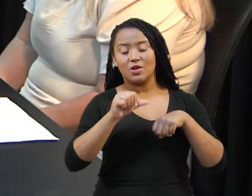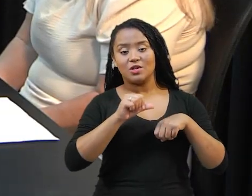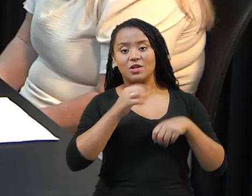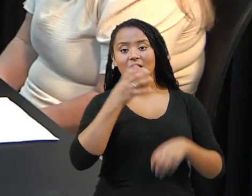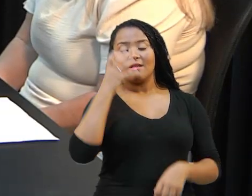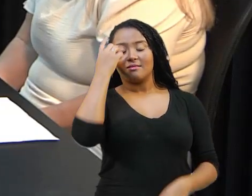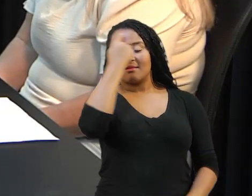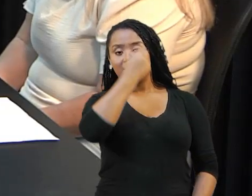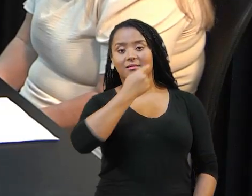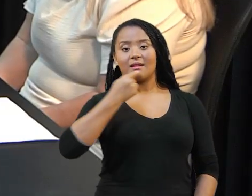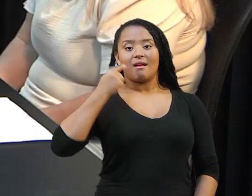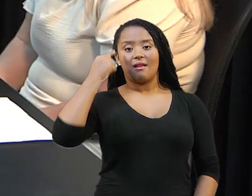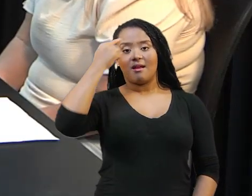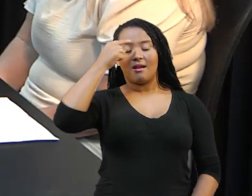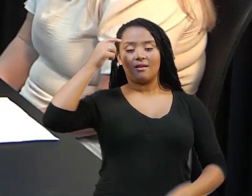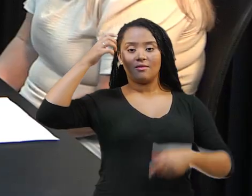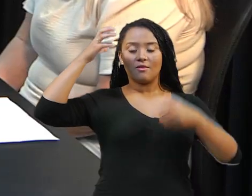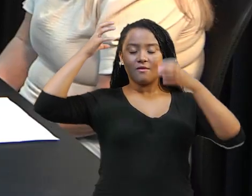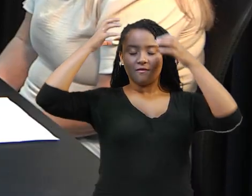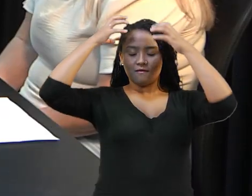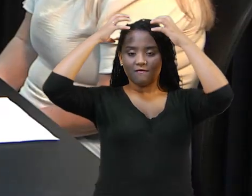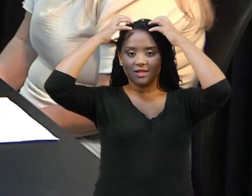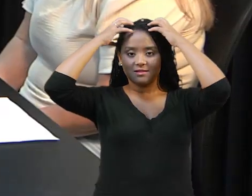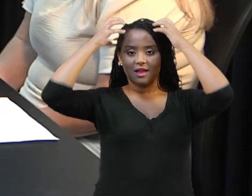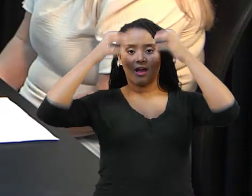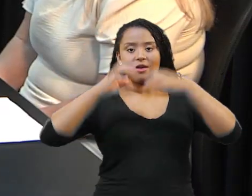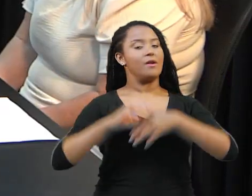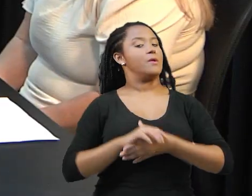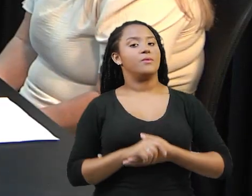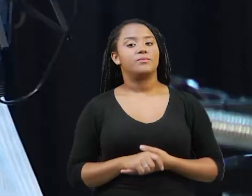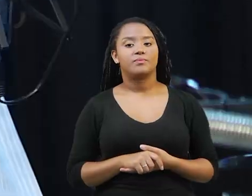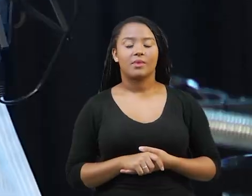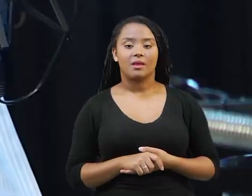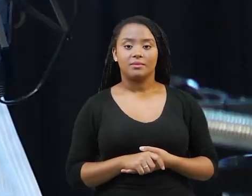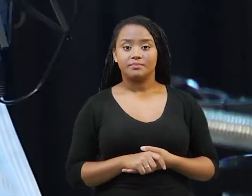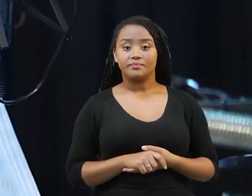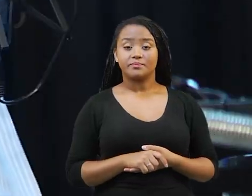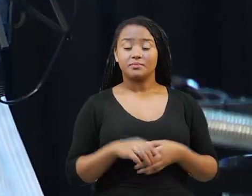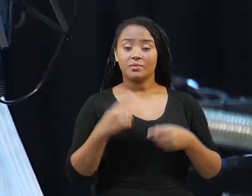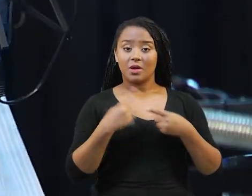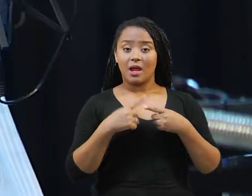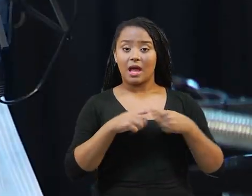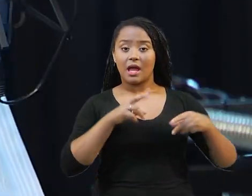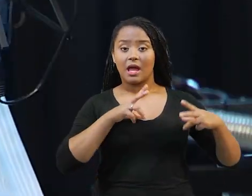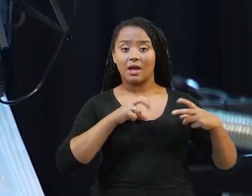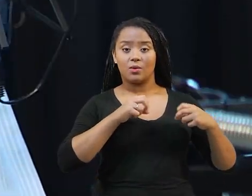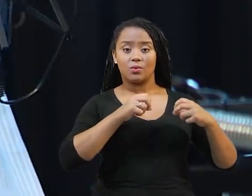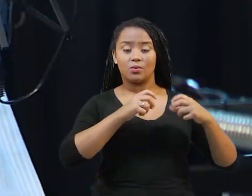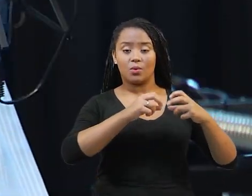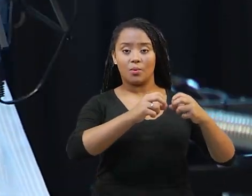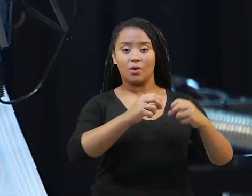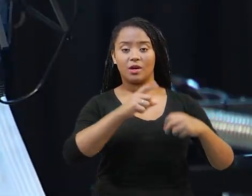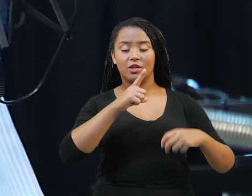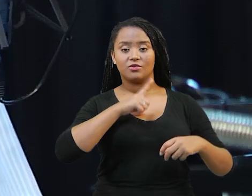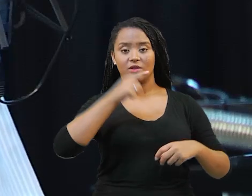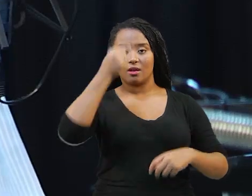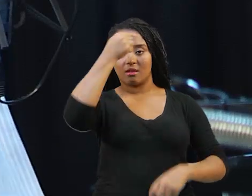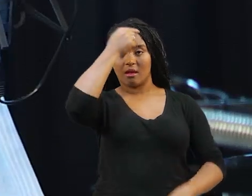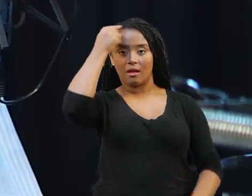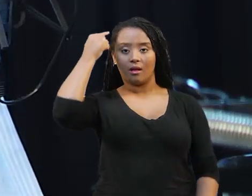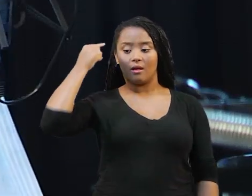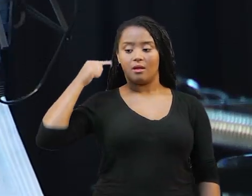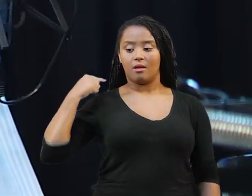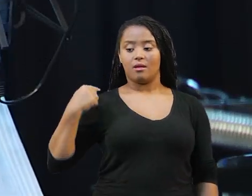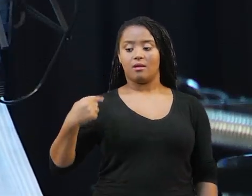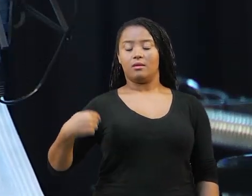justamente crânio-facial. E era um tumor que comprometia as duas coisas, dentro da caixa craniana, mas ele vinha até no rosto, né? Então